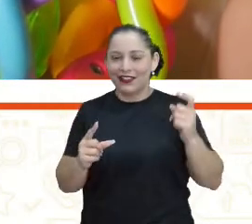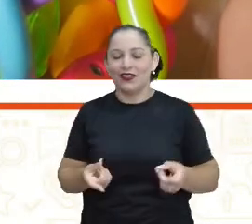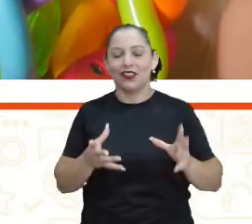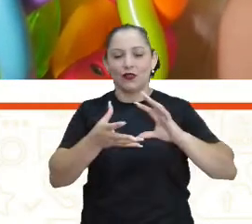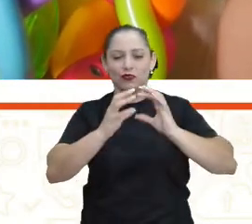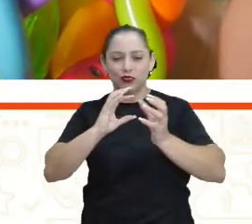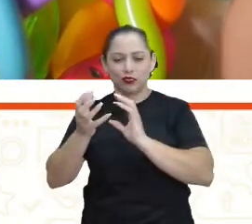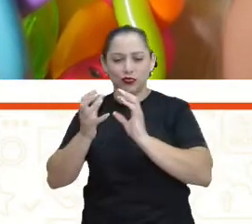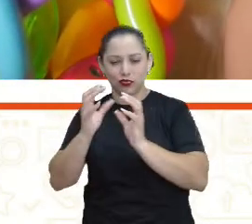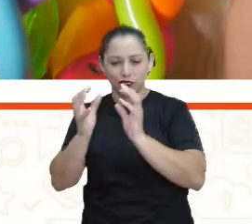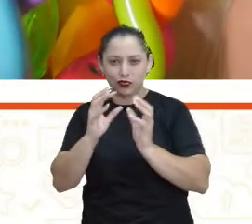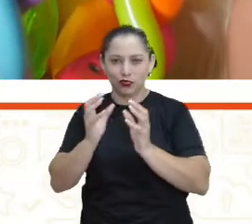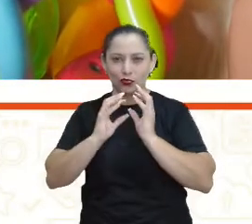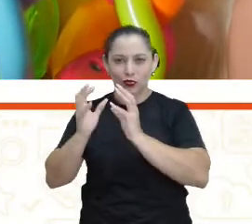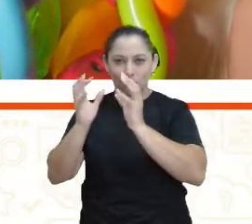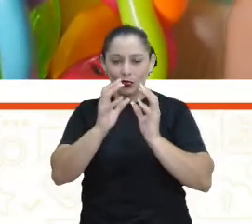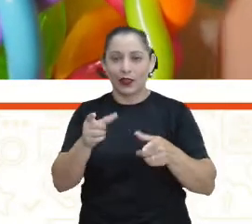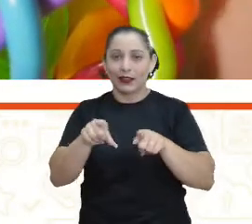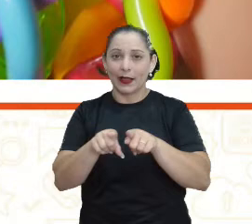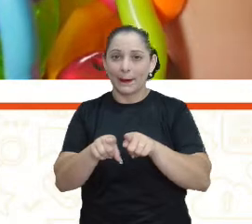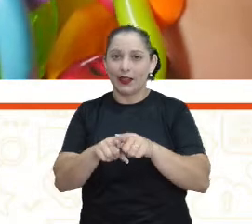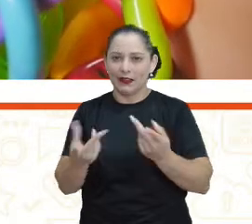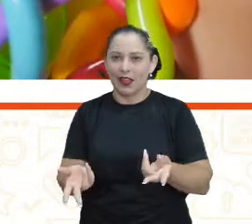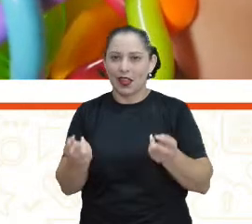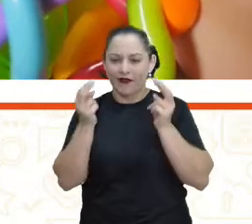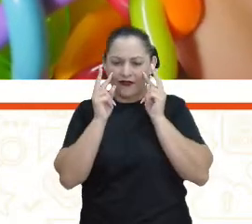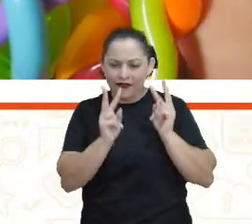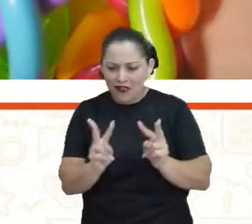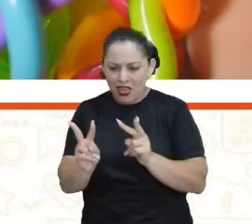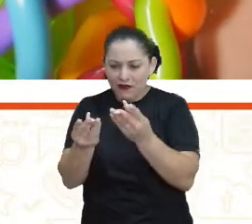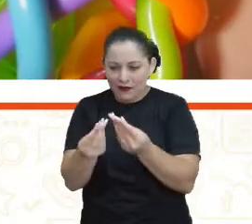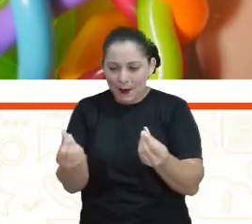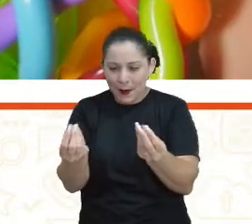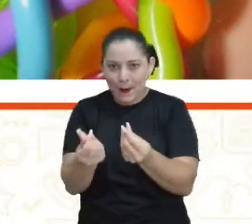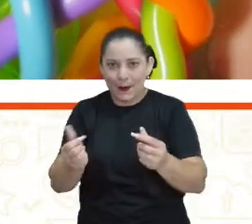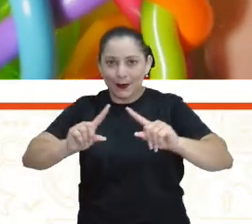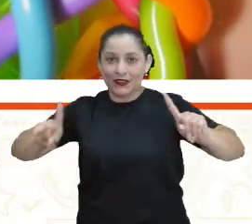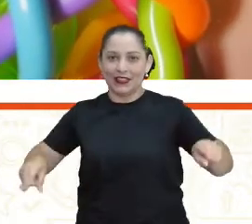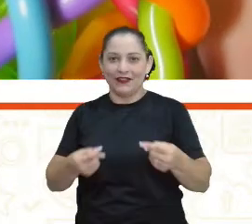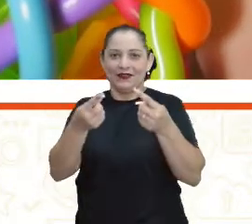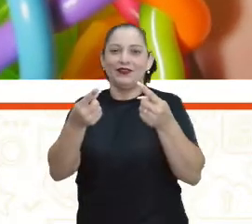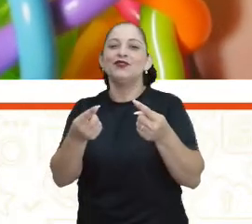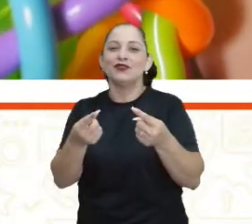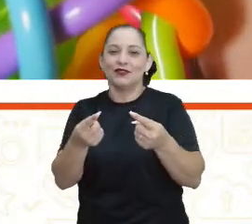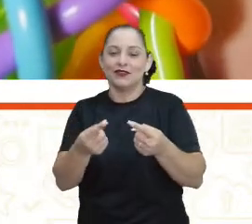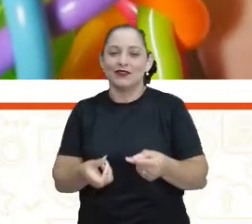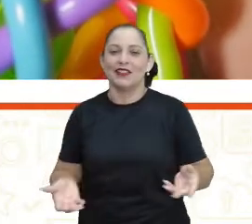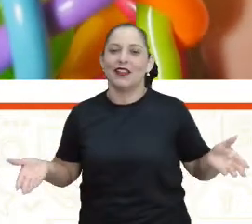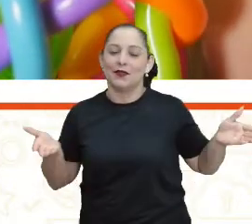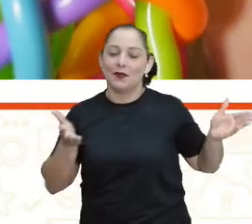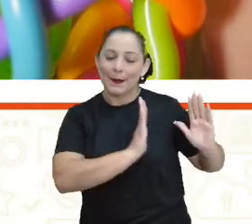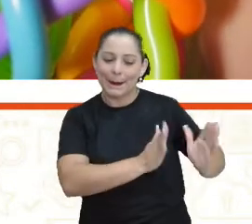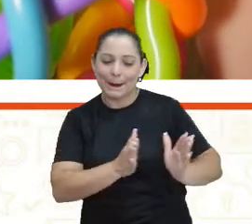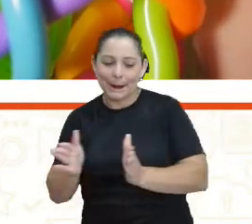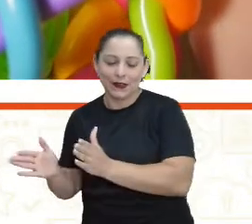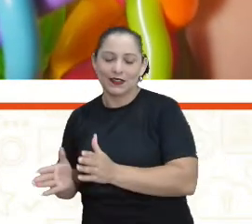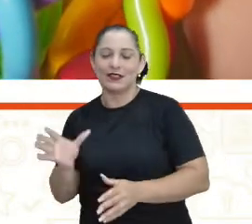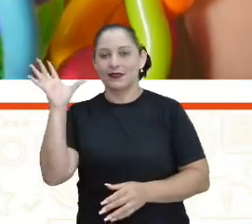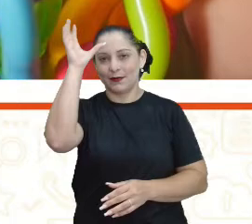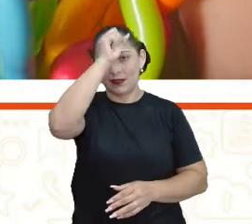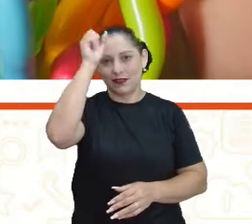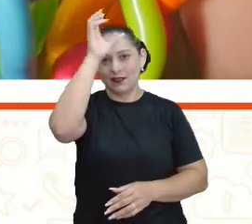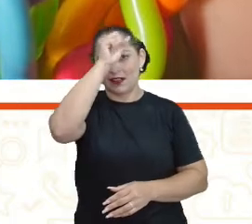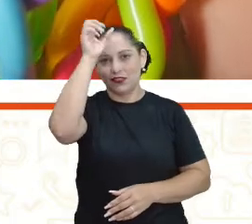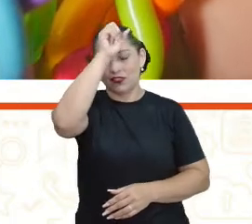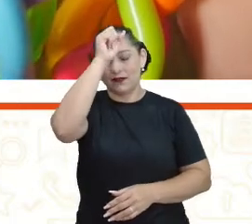gente também propicia o desenvolvimento olho-mão, que é um dos grandes desafios para a gente no processo de aprendizagem, né?